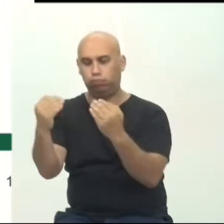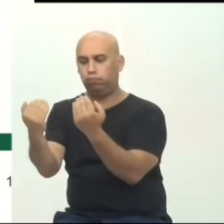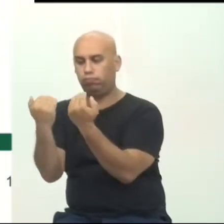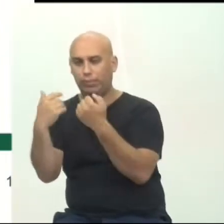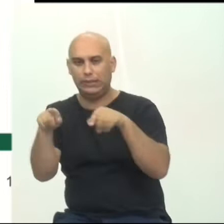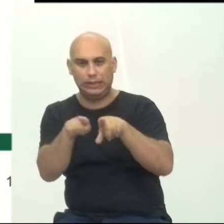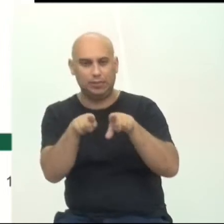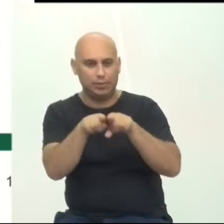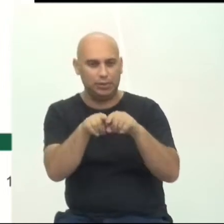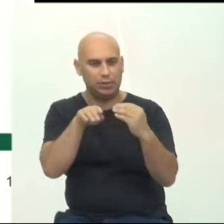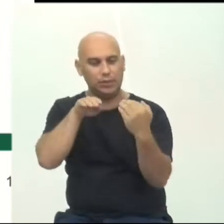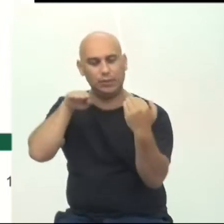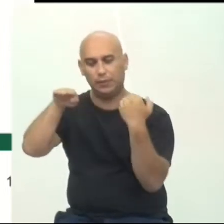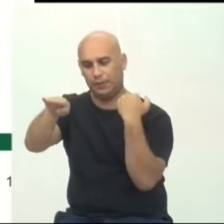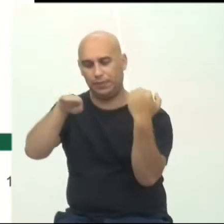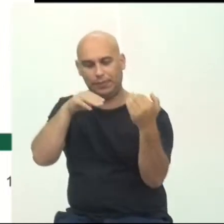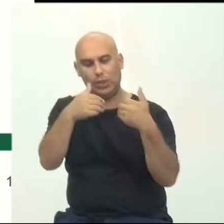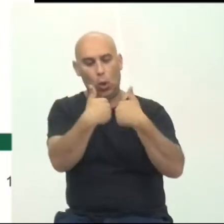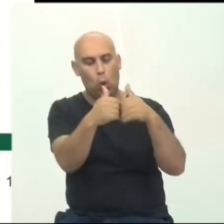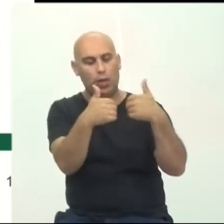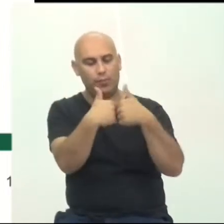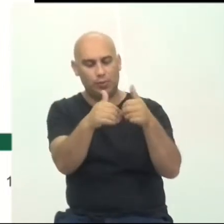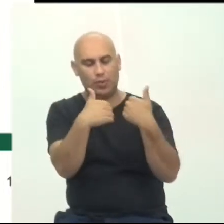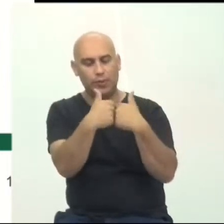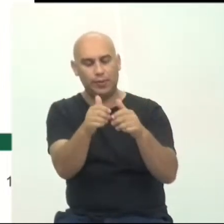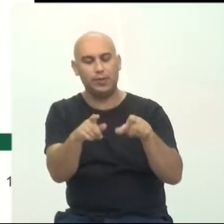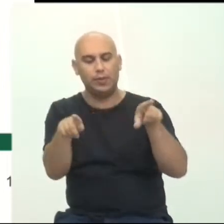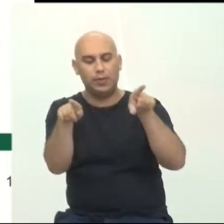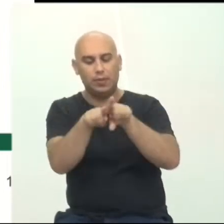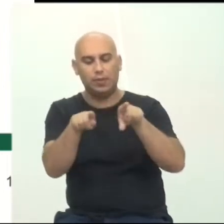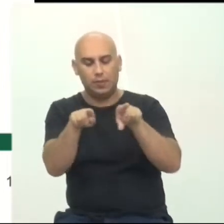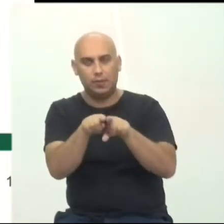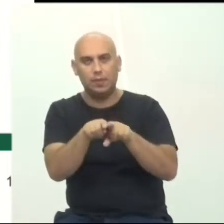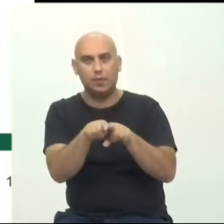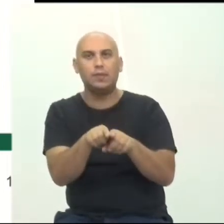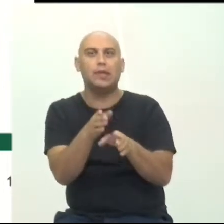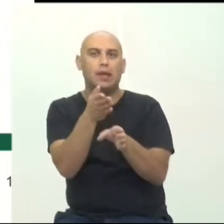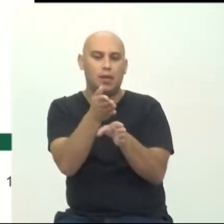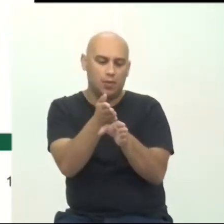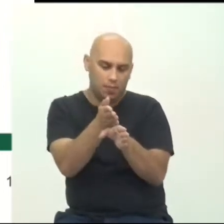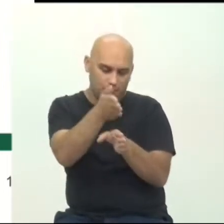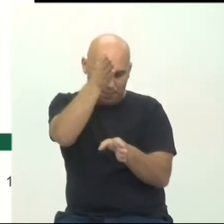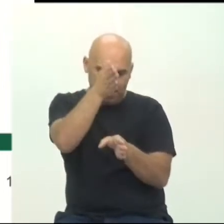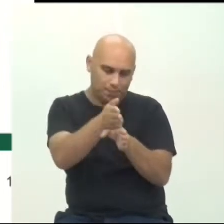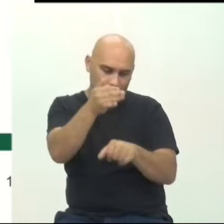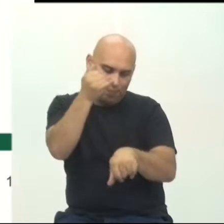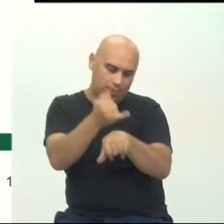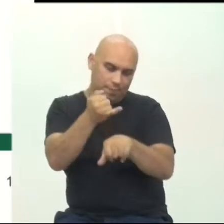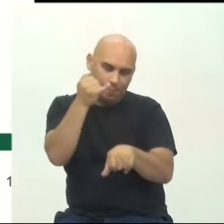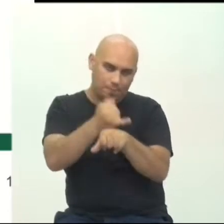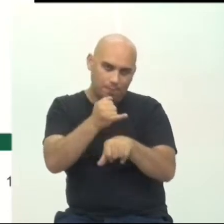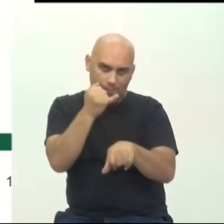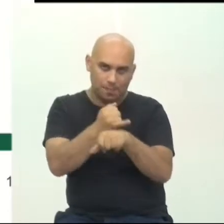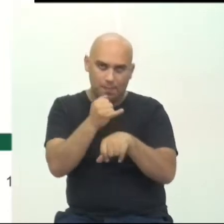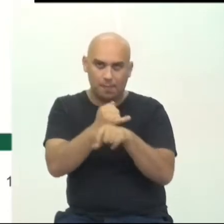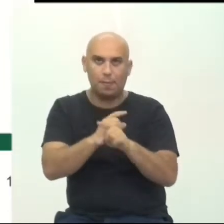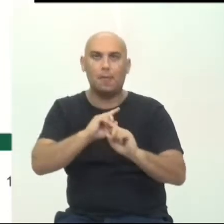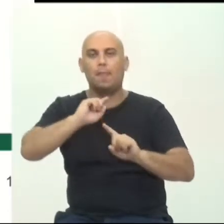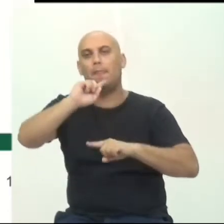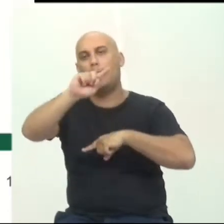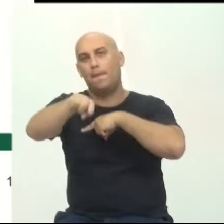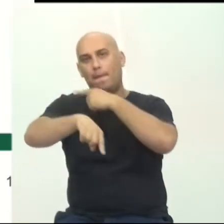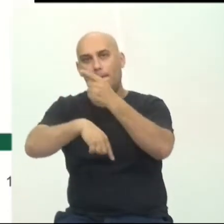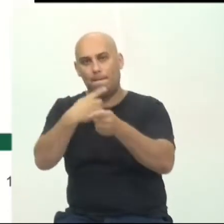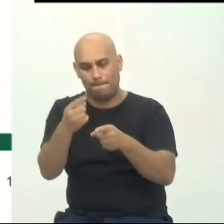ônibus, né, ambos os lados, tem um elemento de proteção, um muro de segurança. Depois disso vem